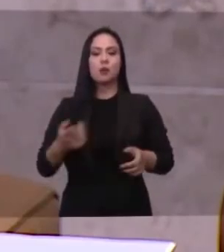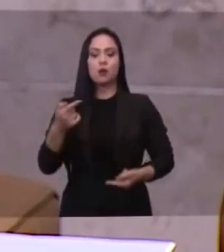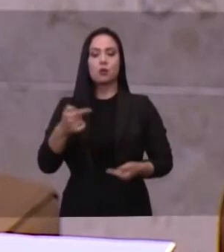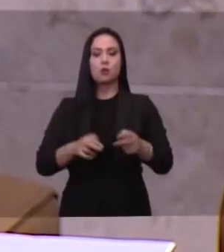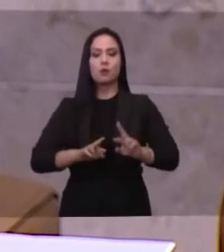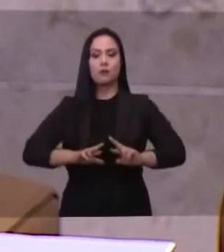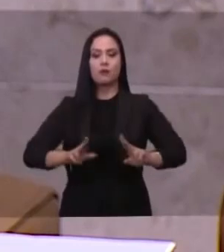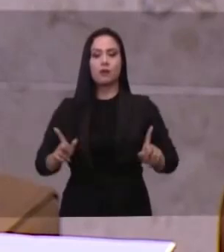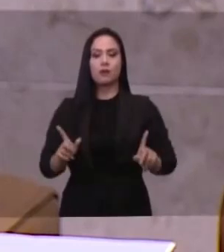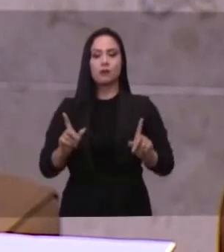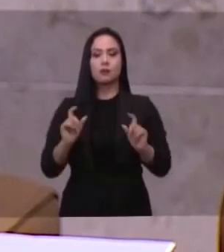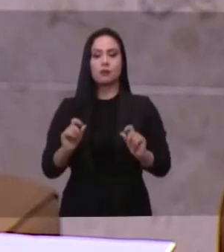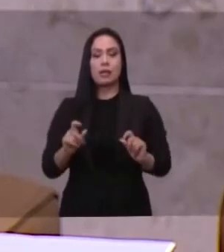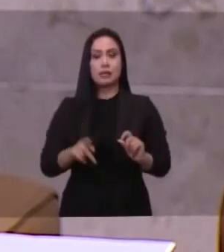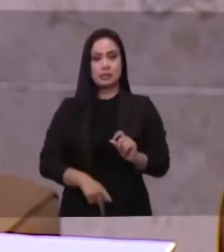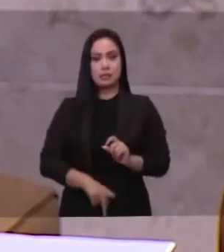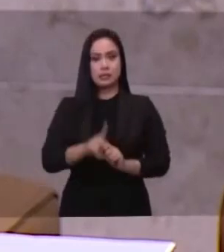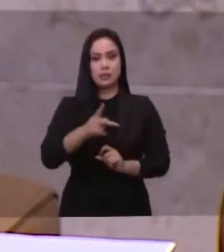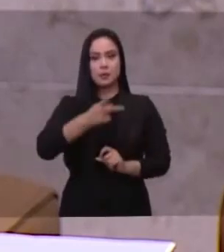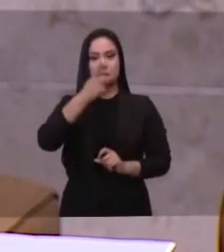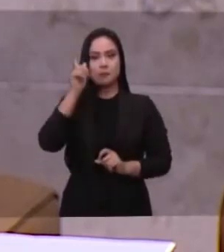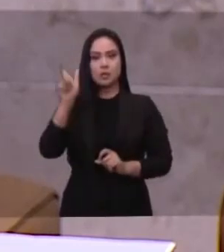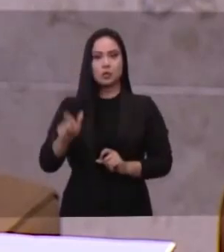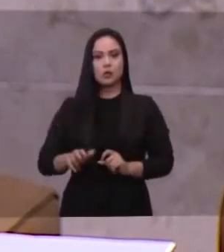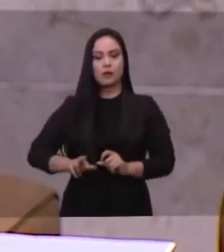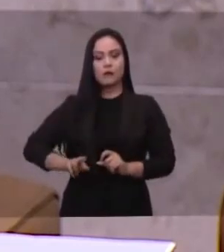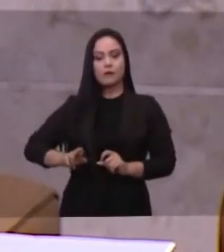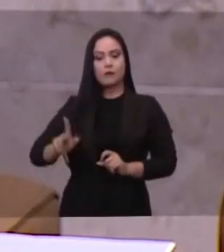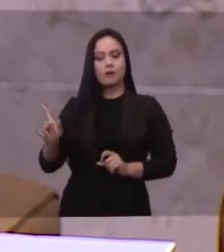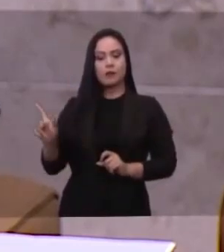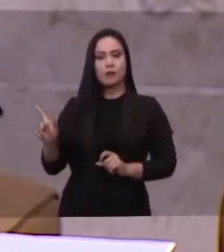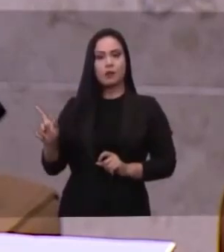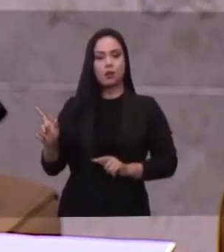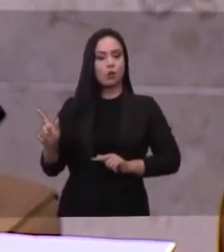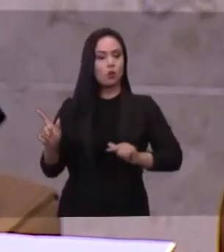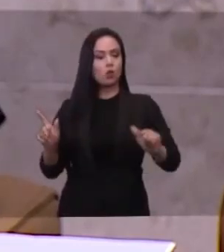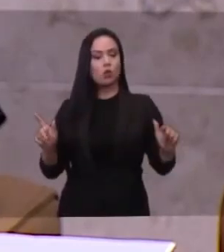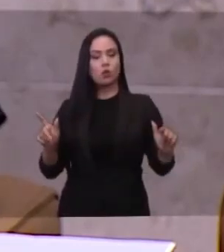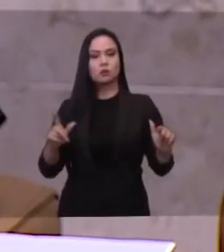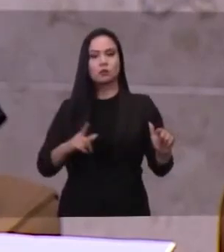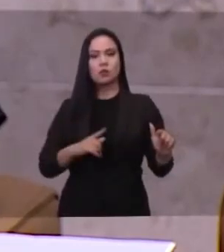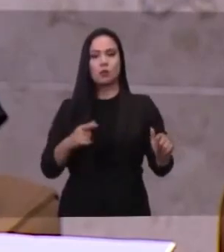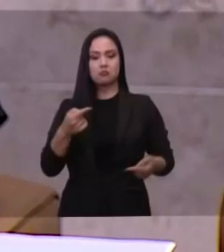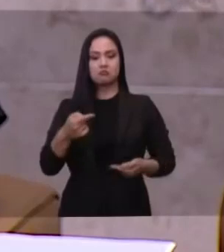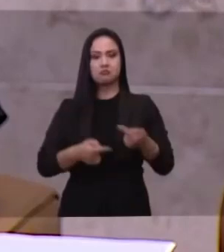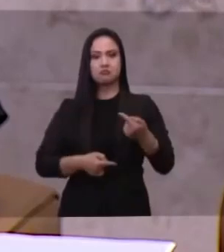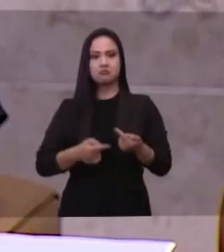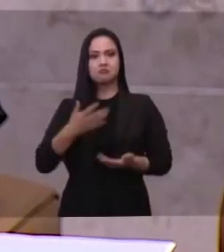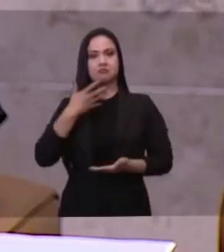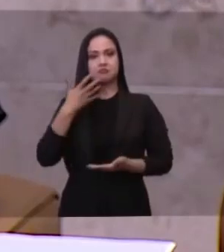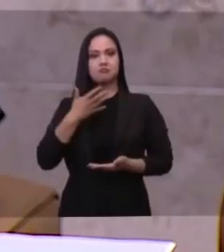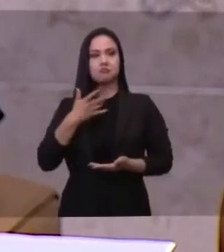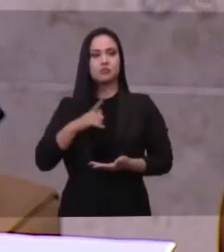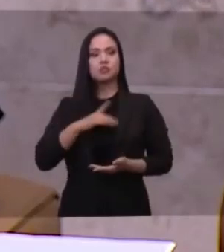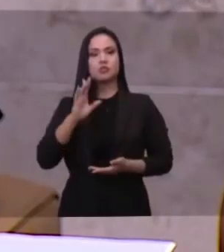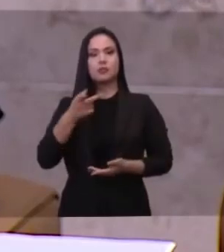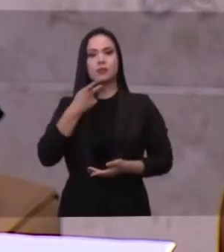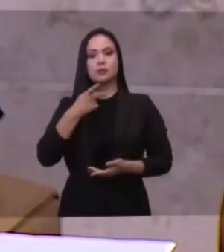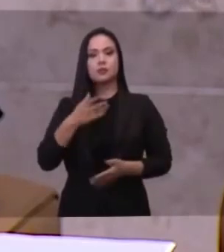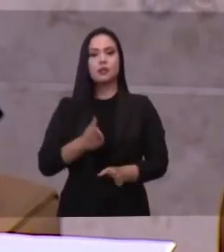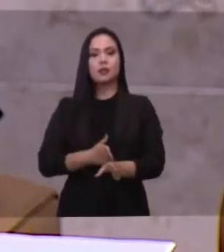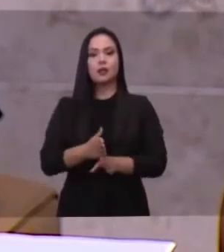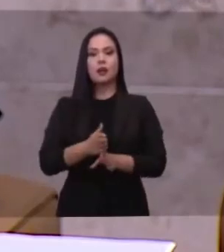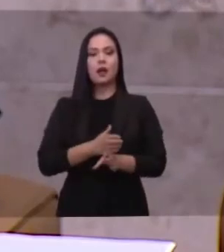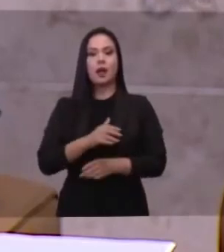controvérsia, que é sempre pessoa estranha e alheia à controvérsia. Já no tocante à regência da